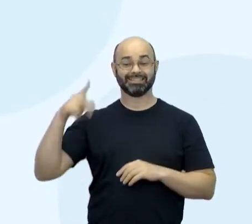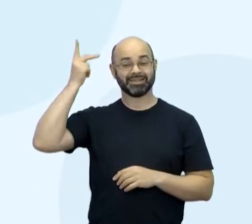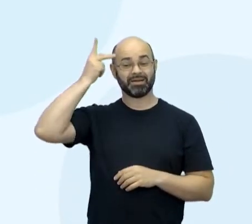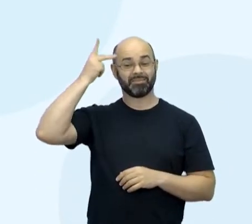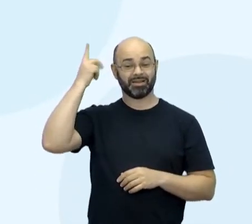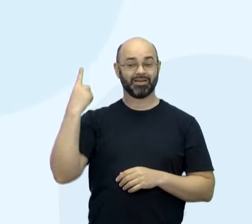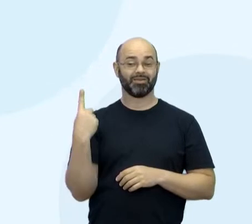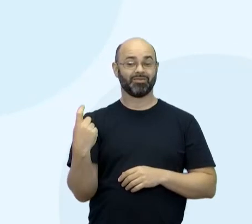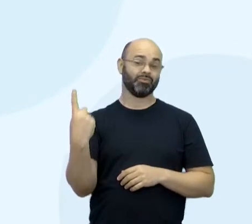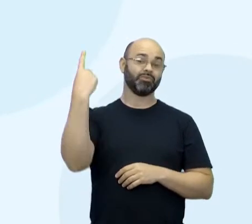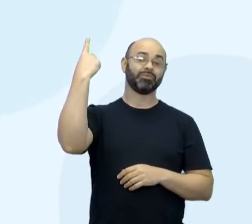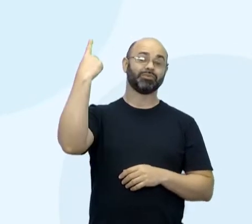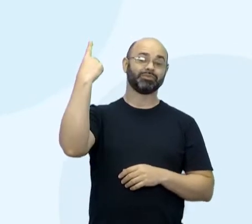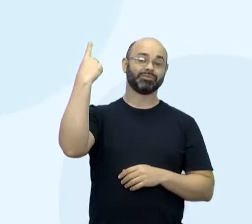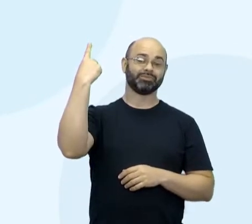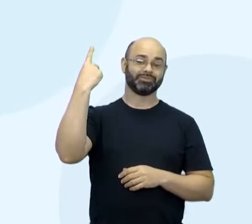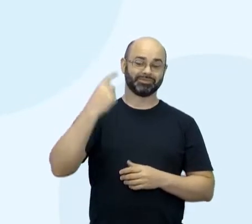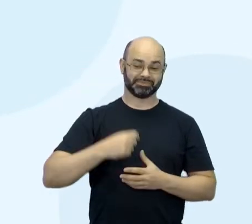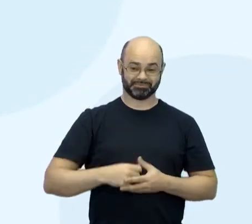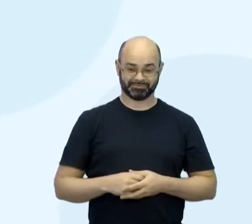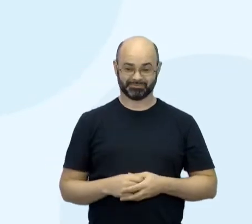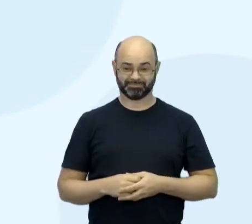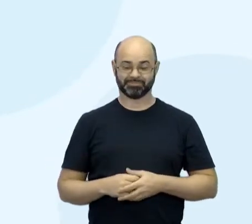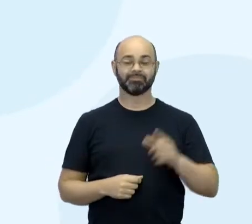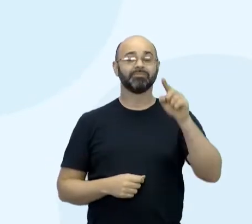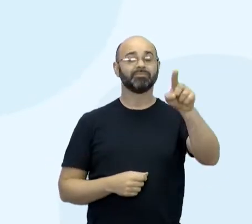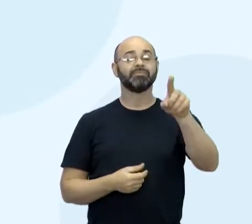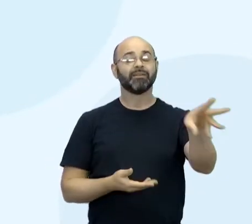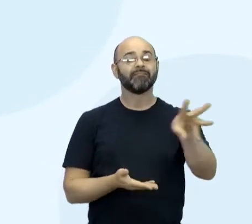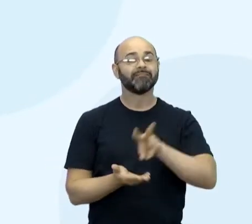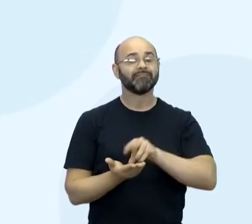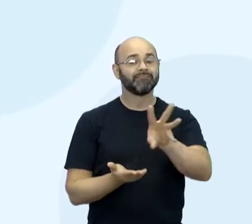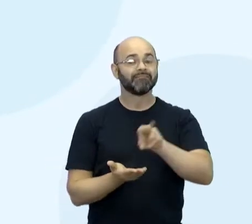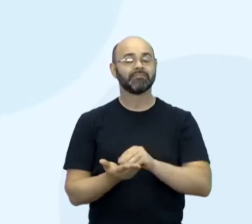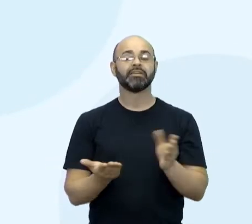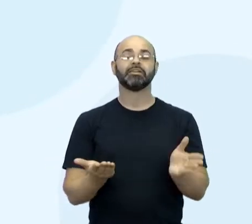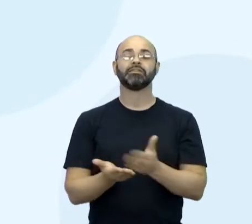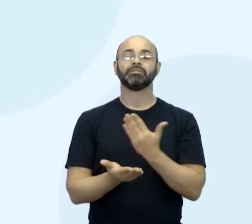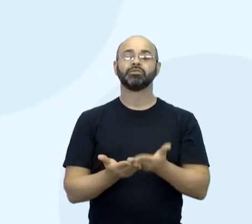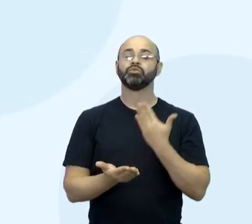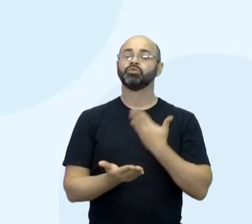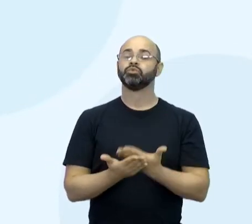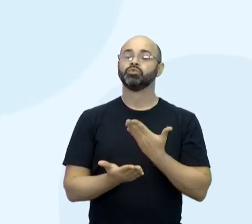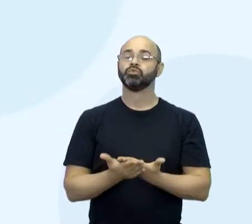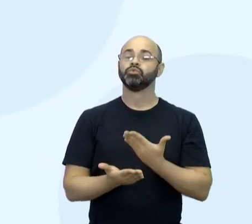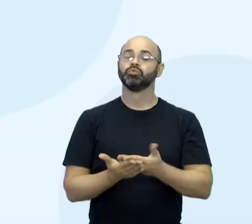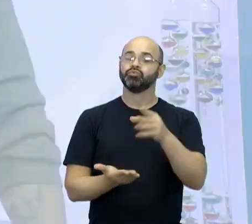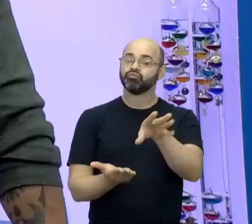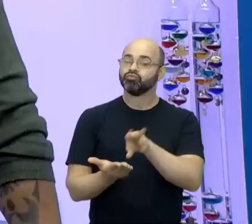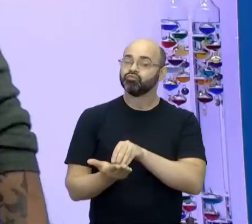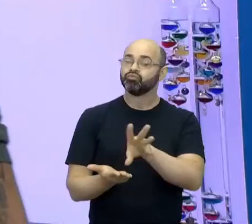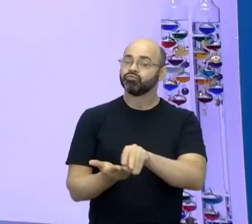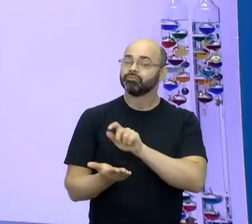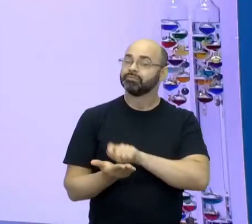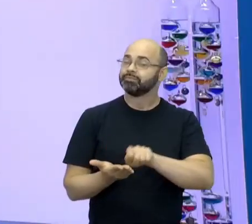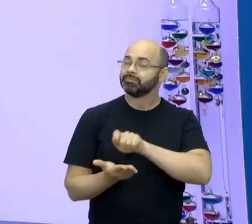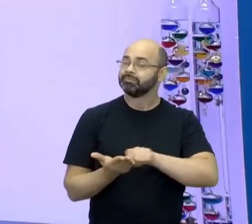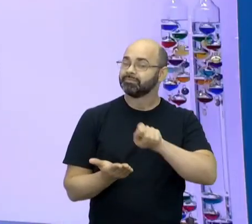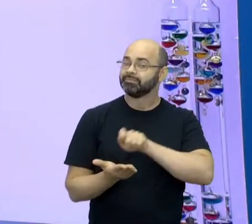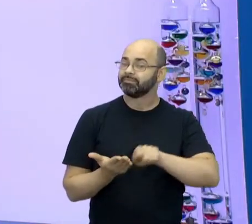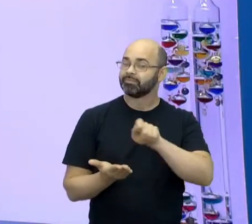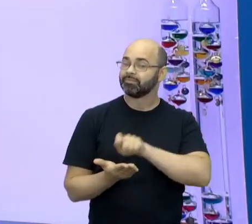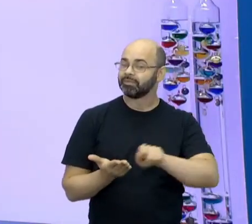Então, coloque aí as orientações, porque o seu caderno de estudos é um caderno que vai ser